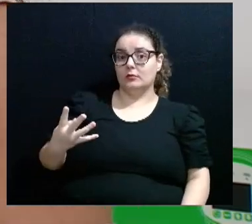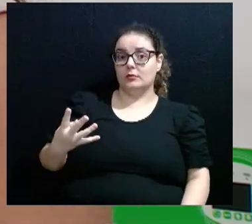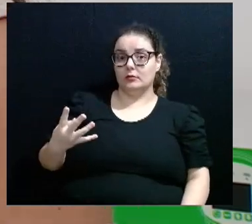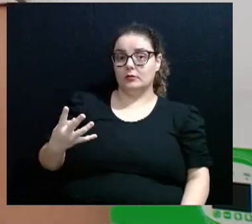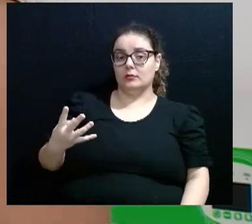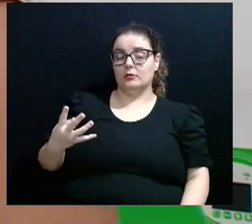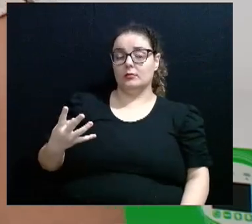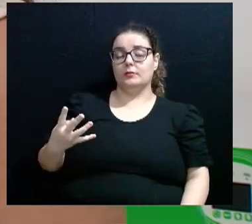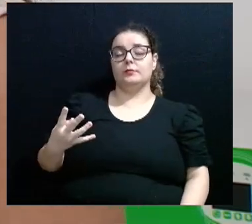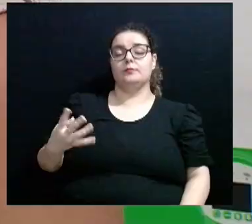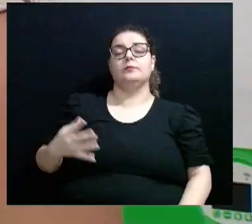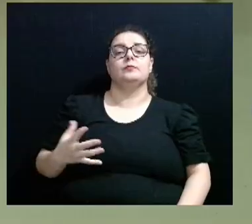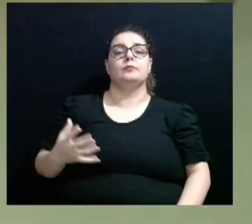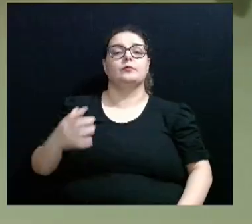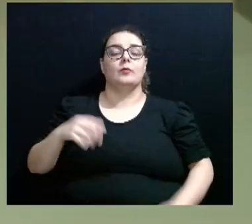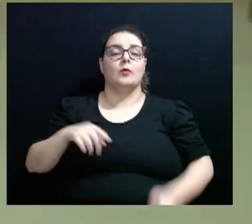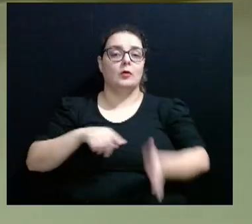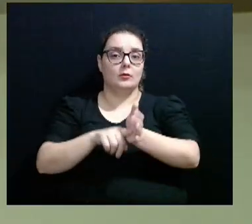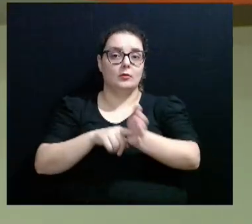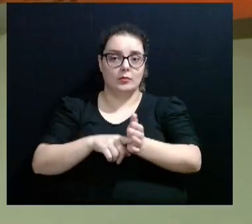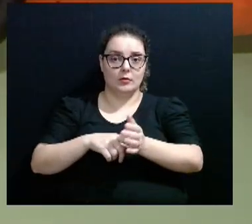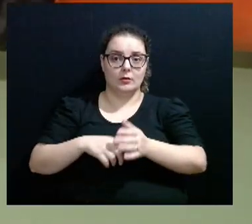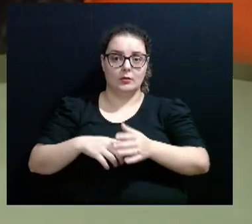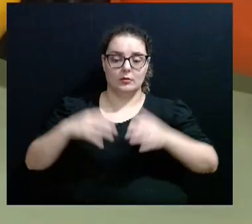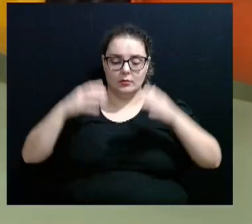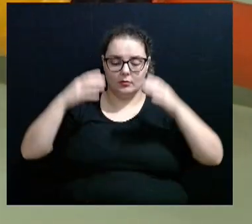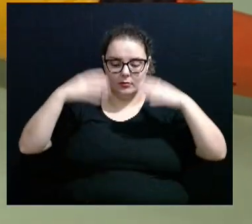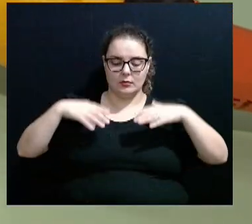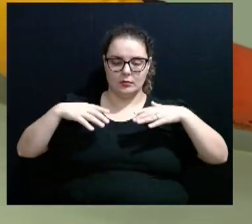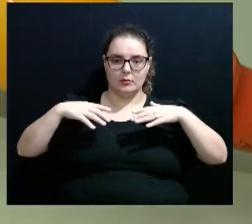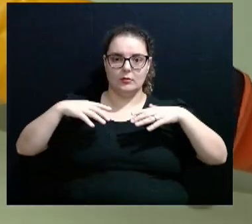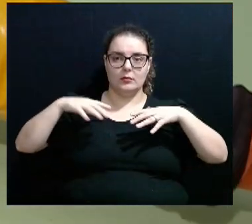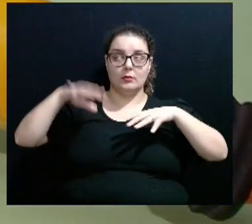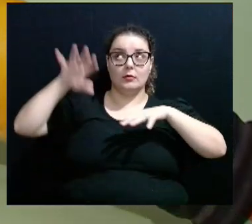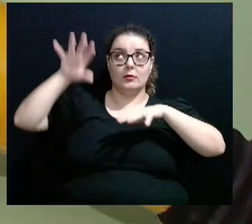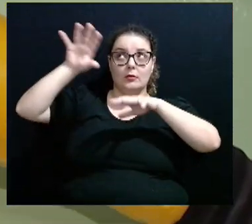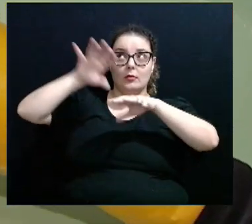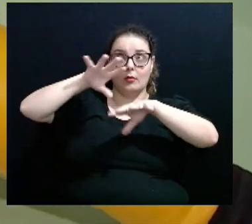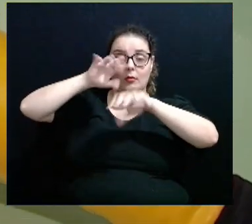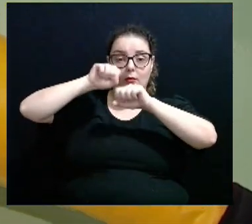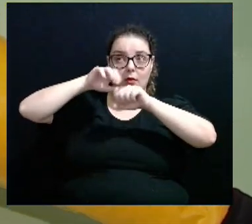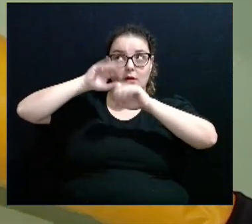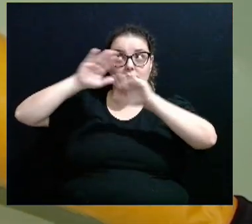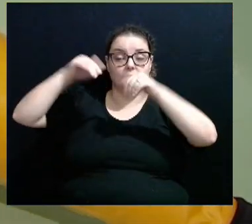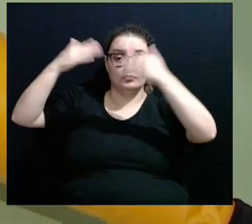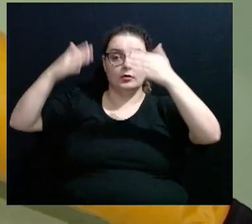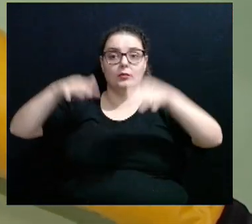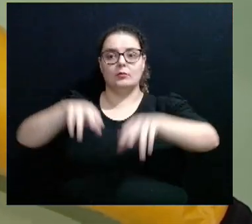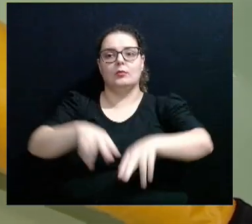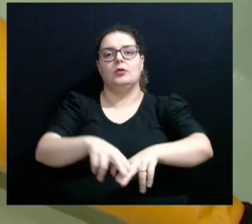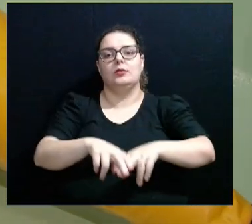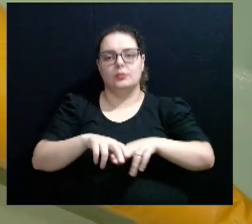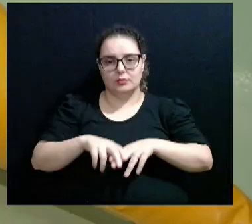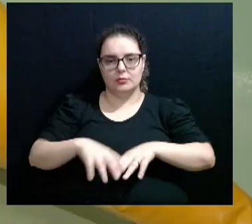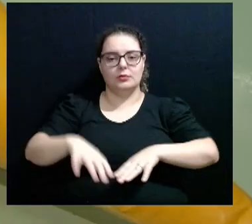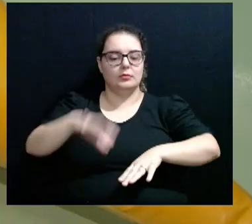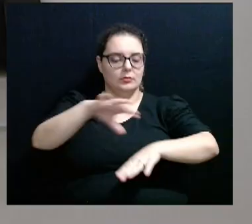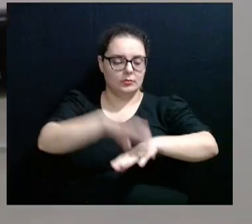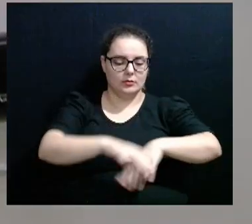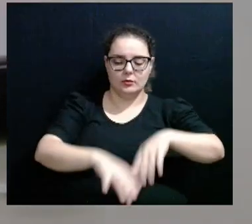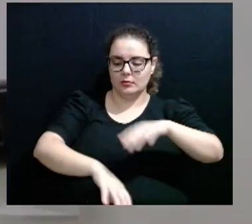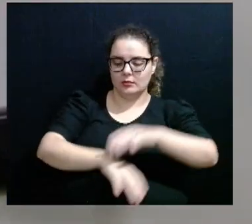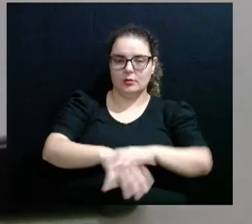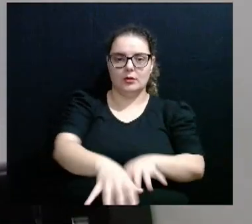vai respirar um ar que vem de fora do laboratório. Por isso, a necessidade desse macacão, a gente vai ver daqui a pouco, que ele fica inflado.